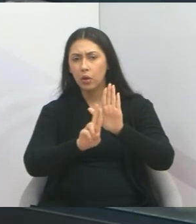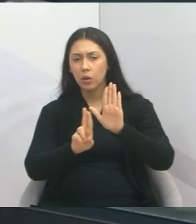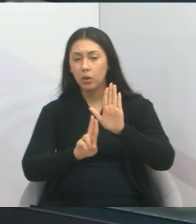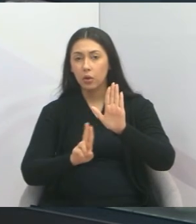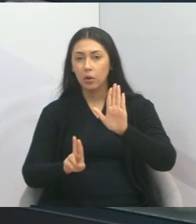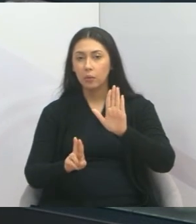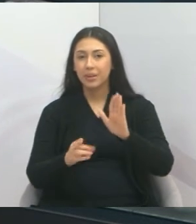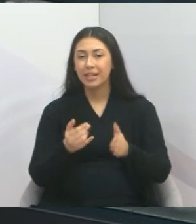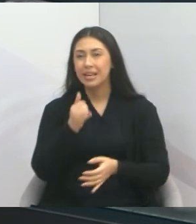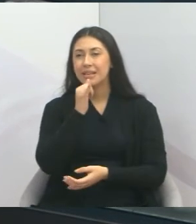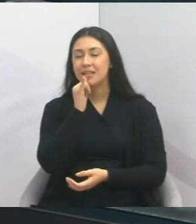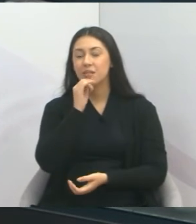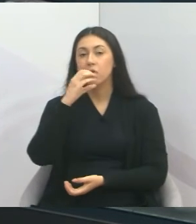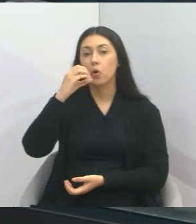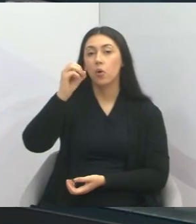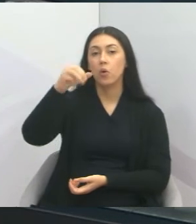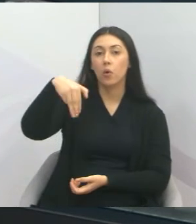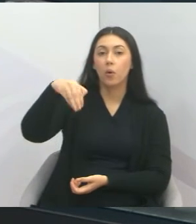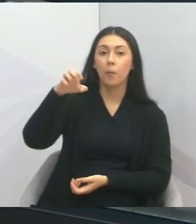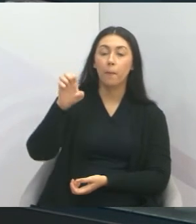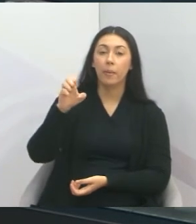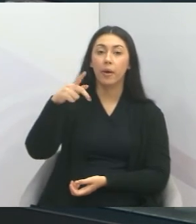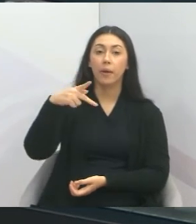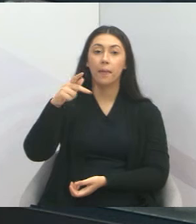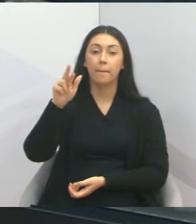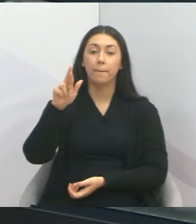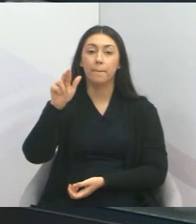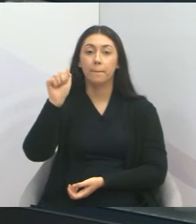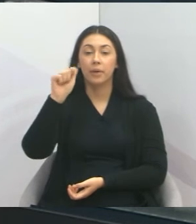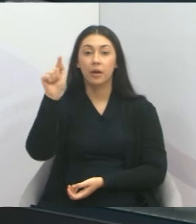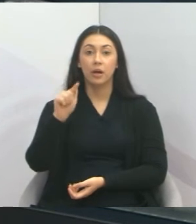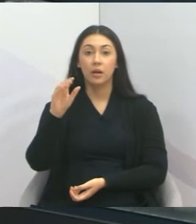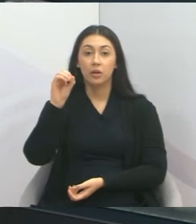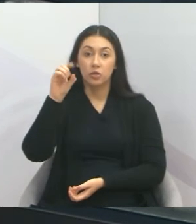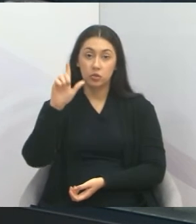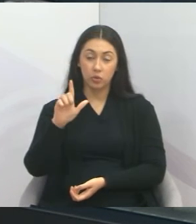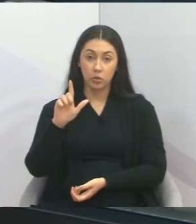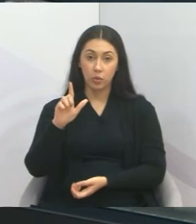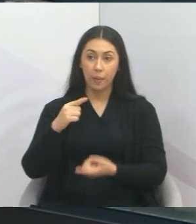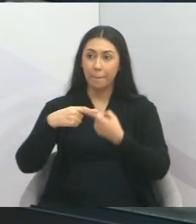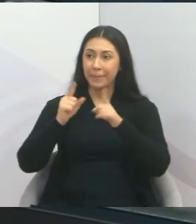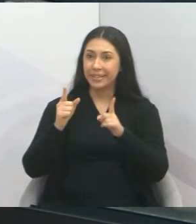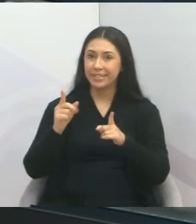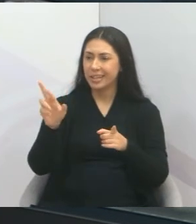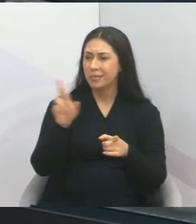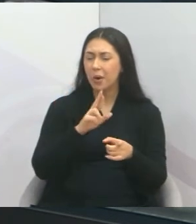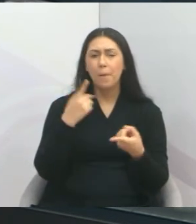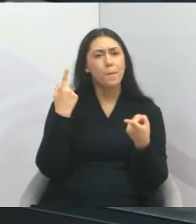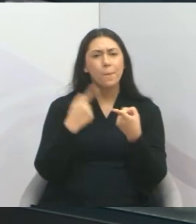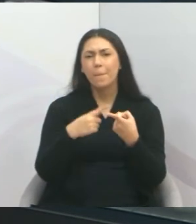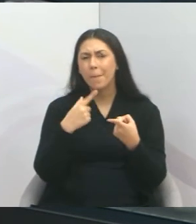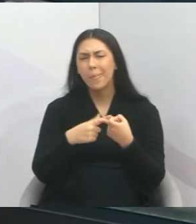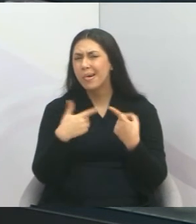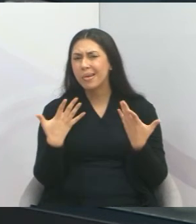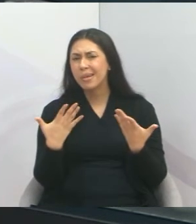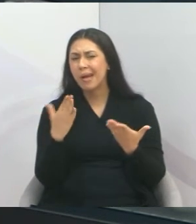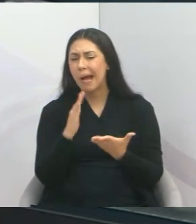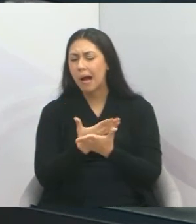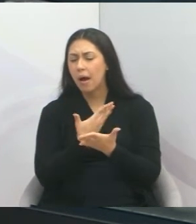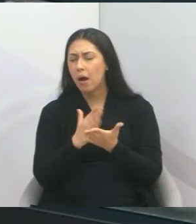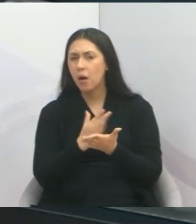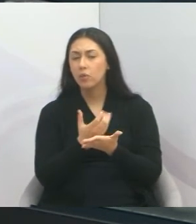informações Omeprazol Oi e a gente não tem a informação do por quê que alguns medicamentos